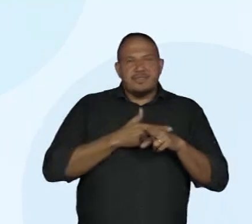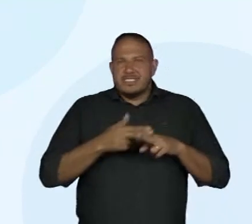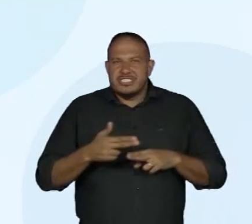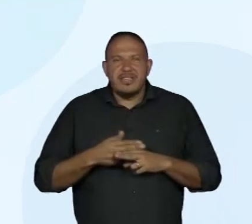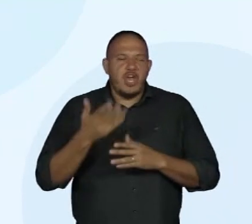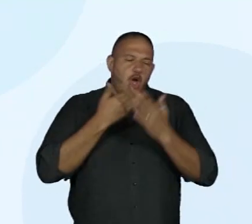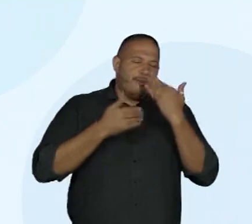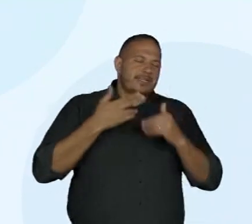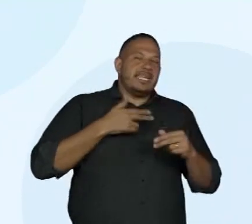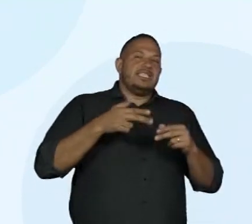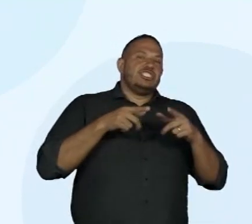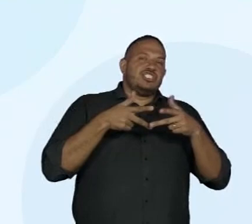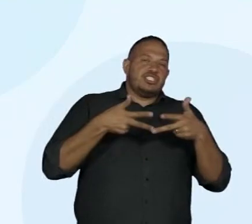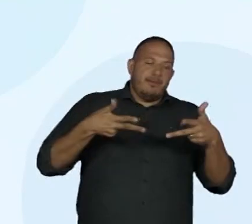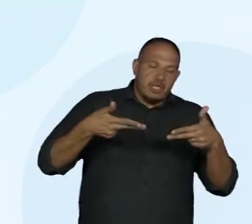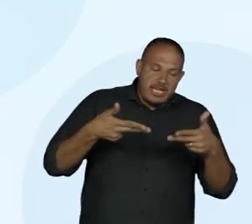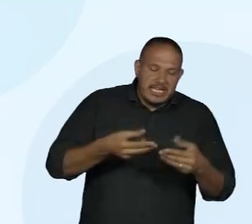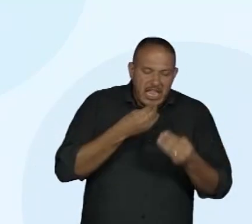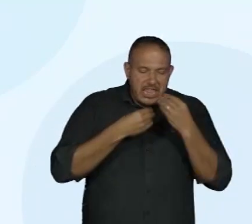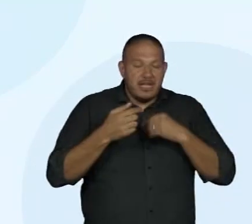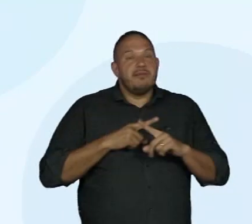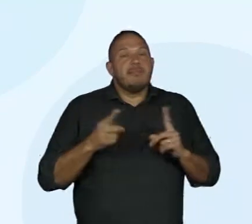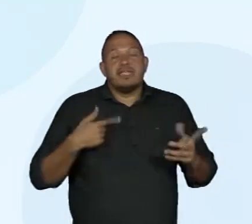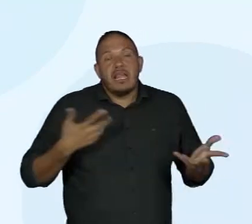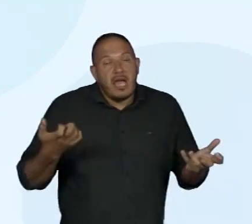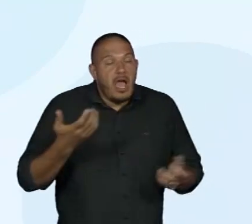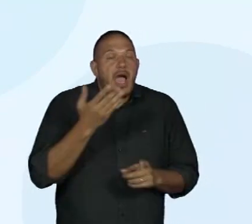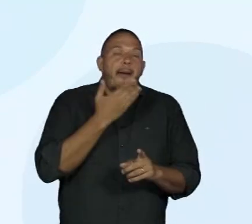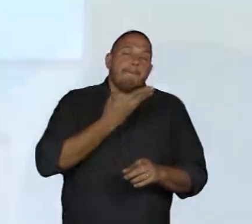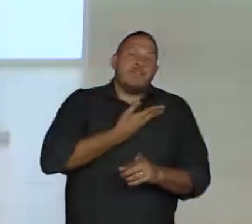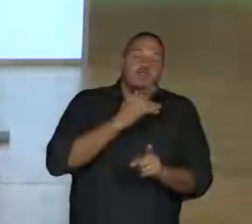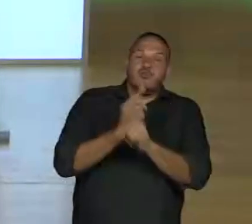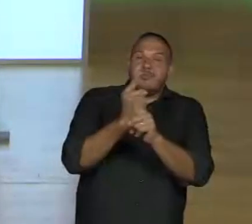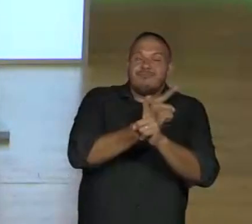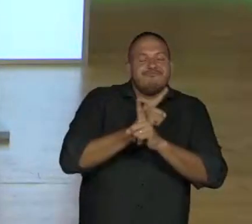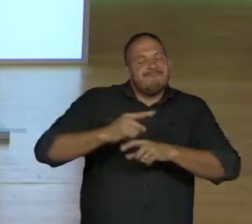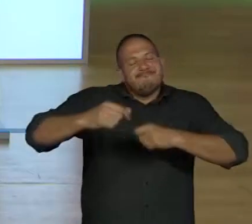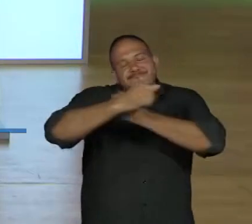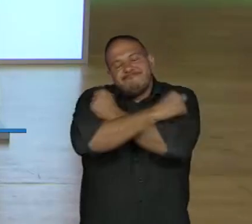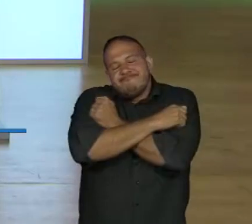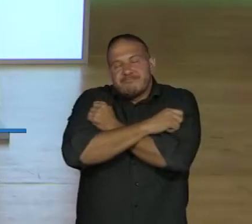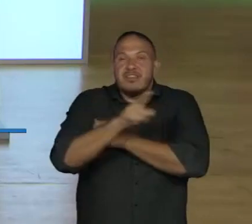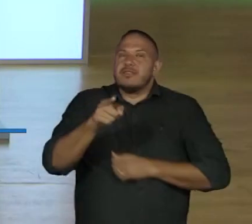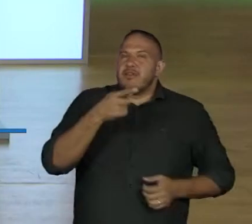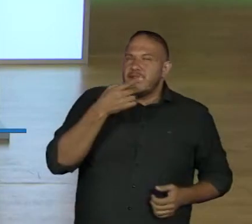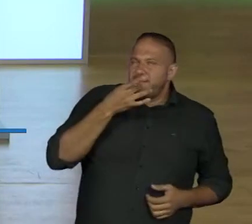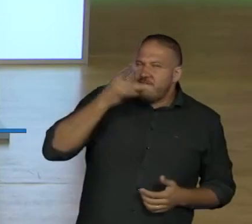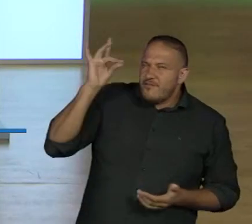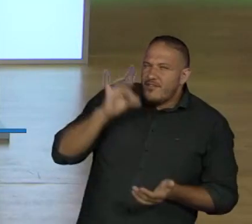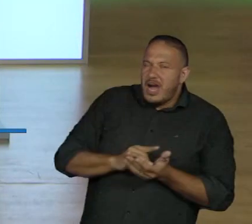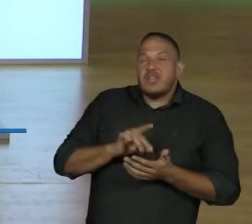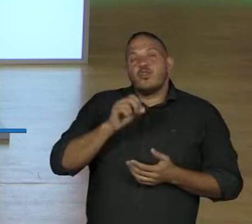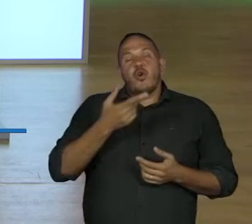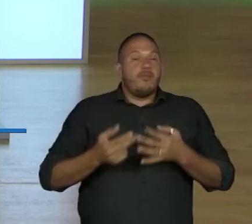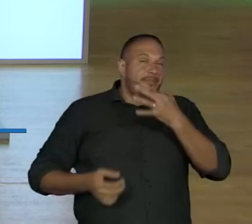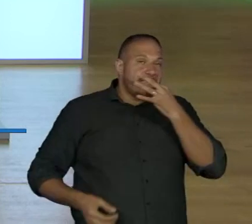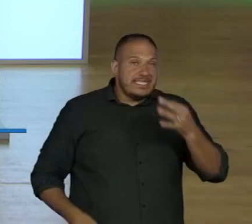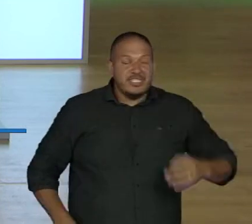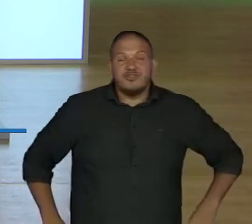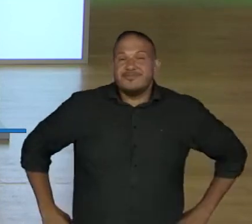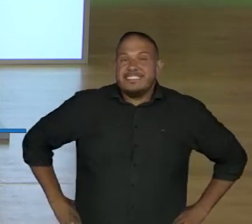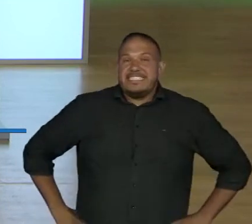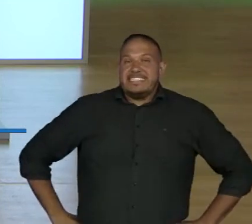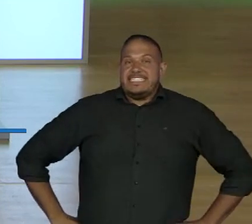na quarentena, mas que ele quer abraçar os amigos dele. Isso daí é um fato ou é uma opinião, pessoal? Estão falando que é um fato, professora.